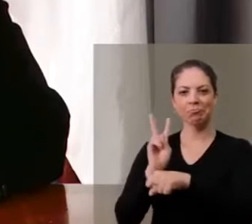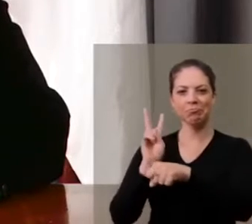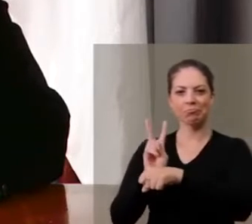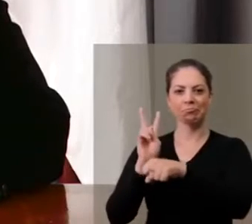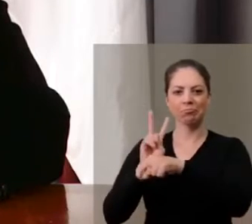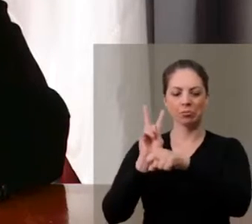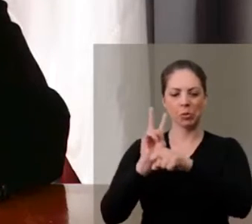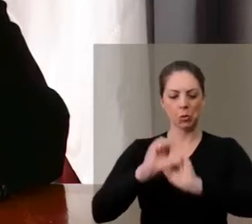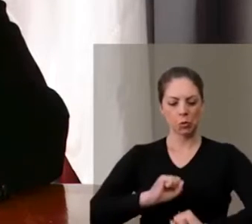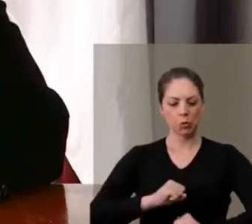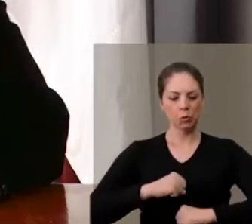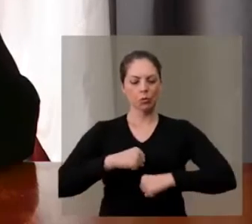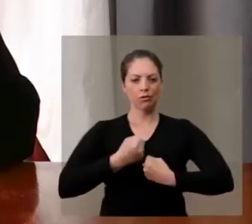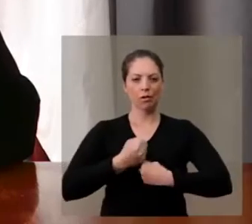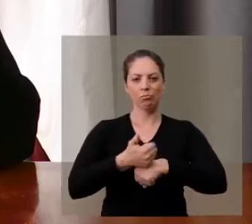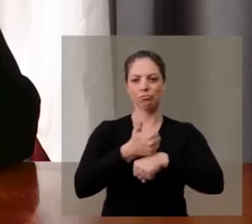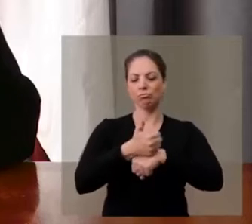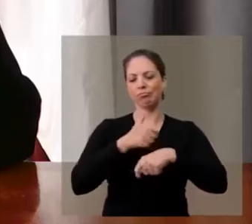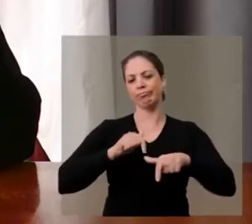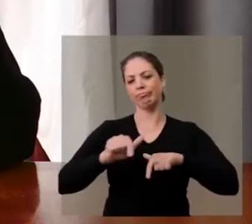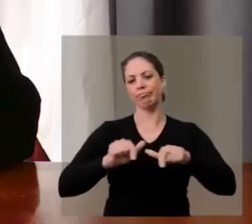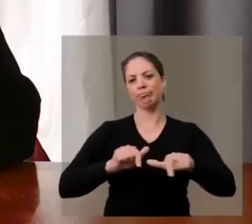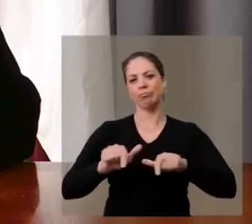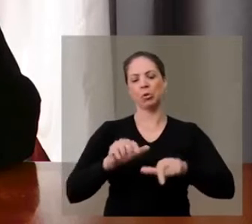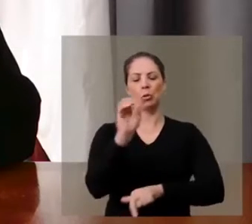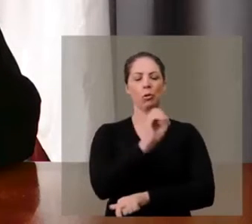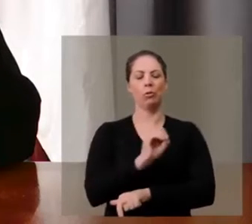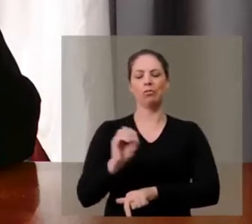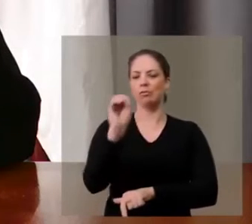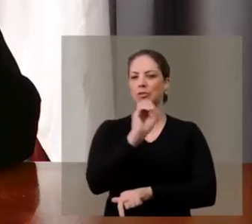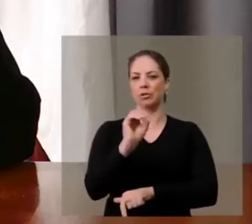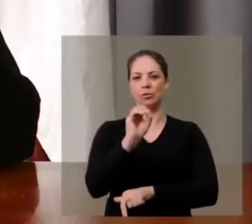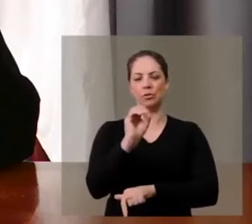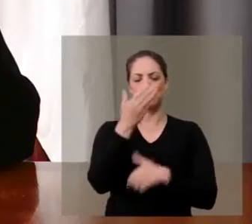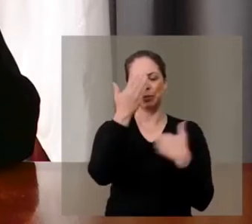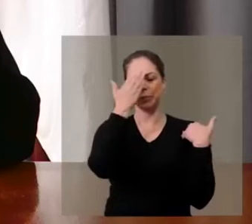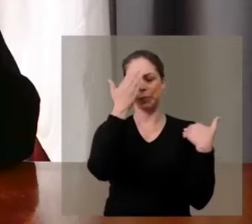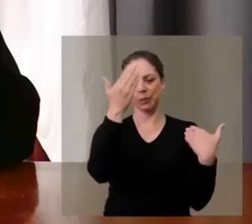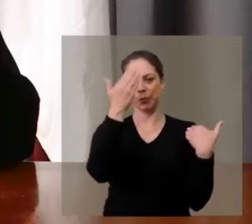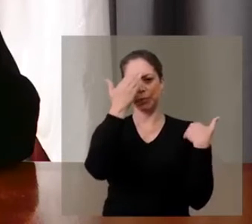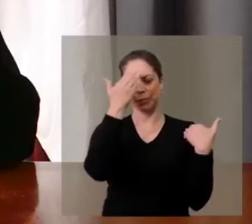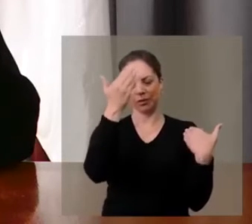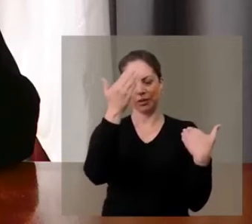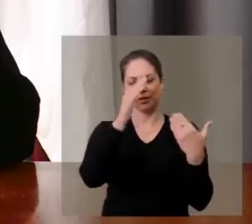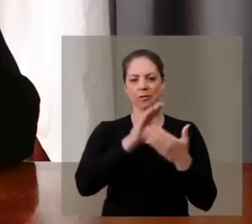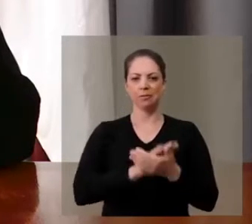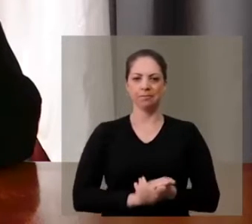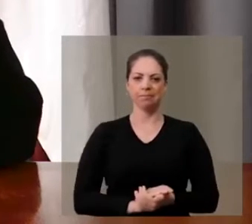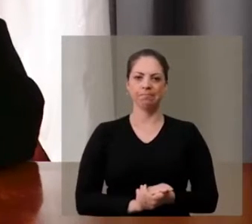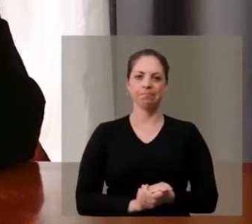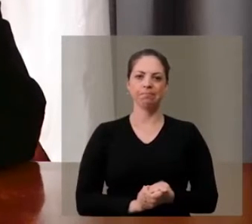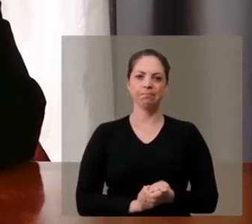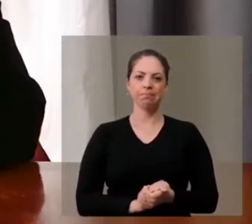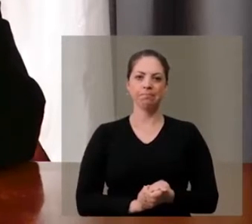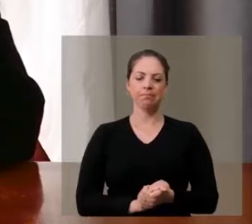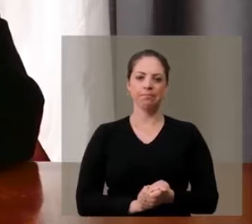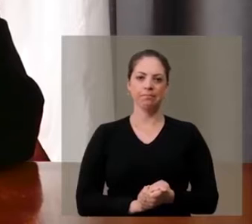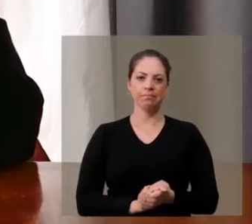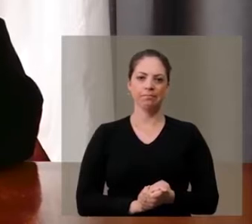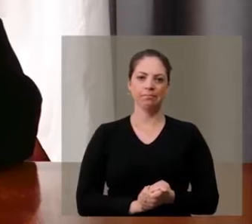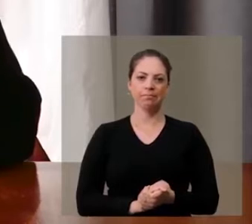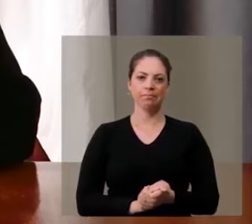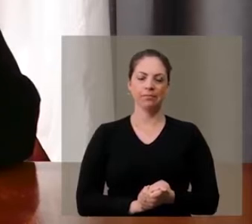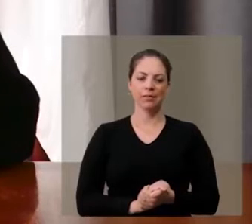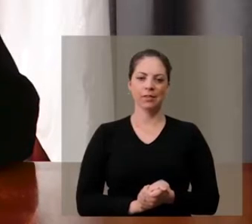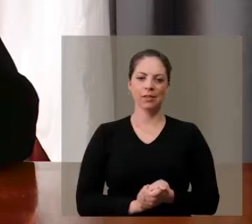de suspeitos de Covid-19. São 5 unidades que tiveram os atendimentos suspensos: Pinheiral, Linha Monte,